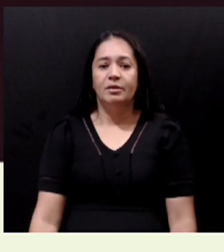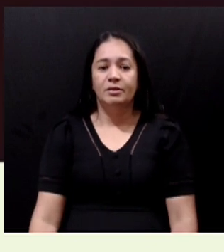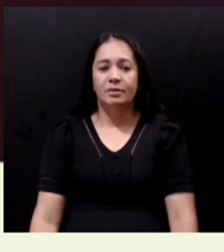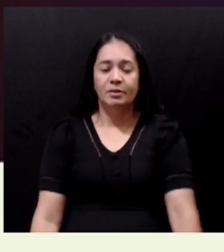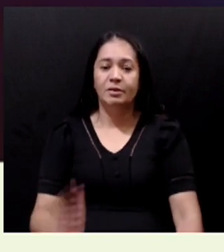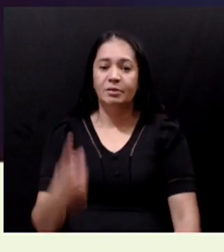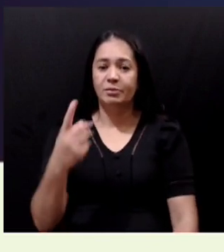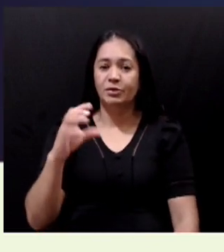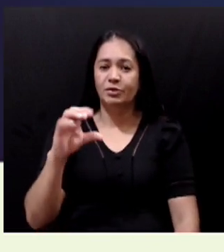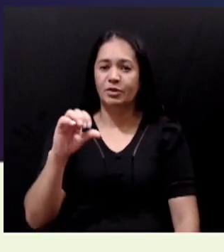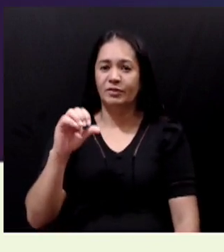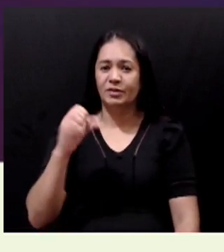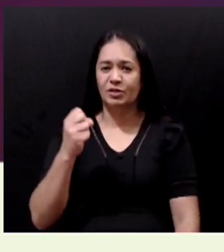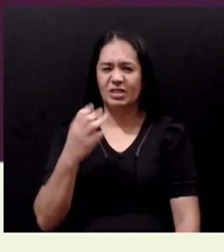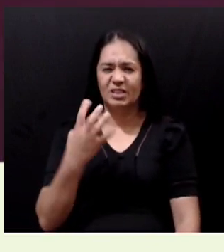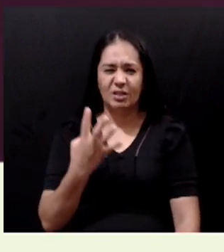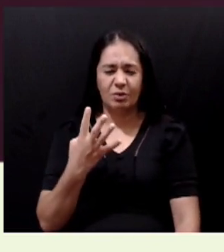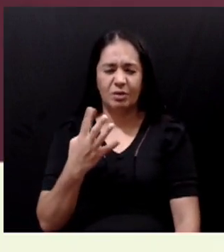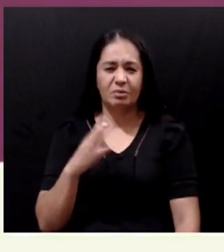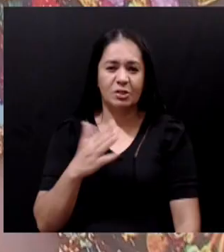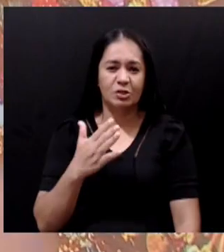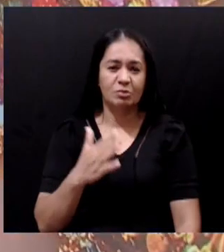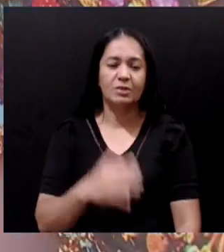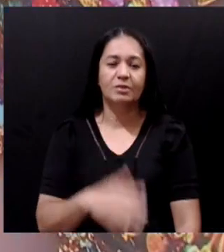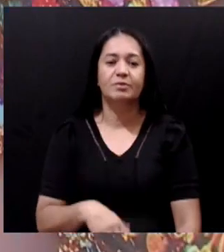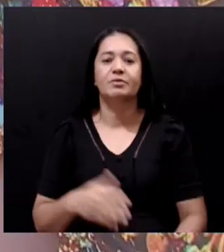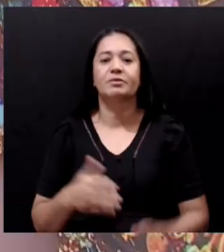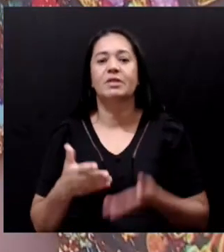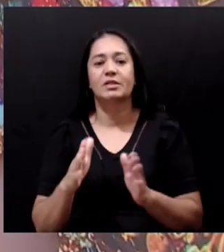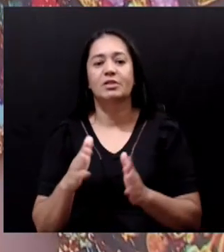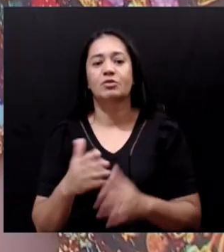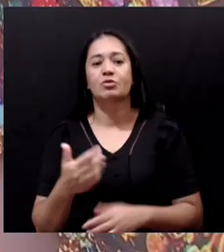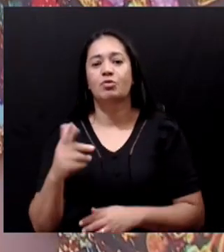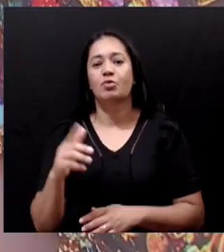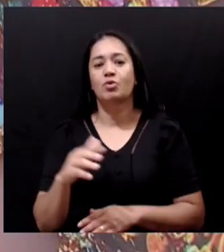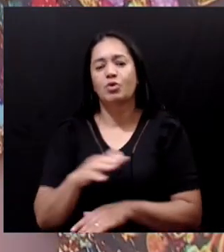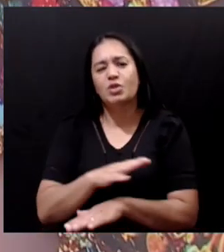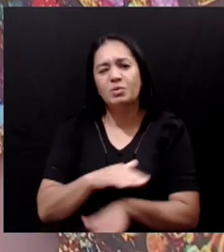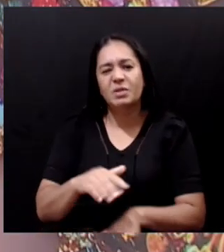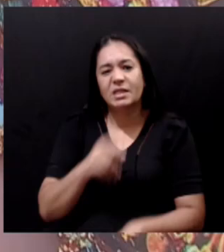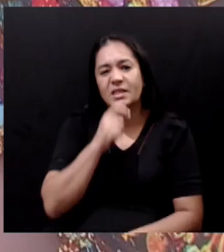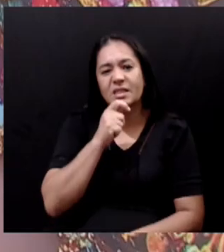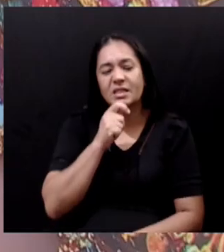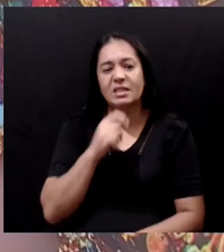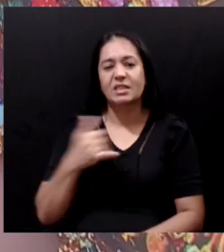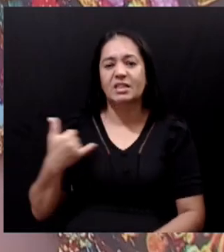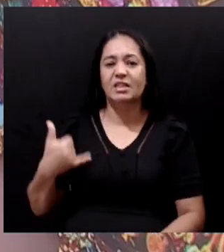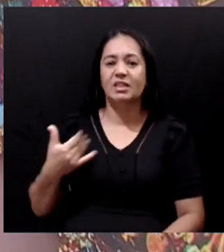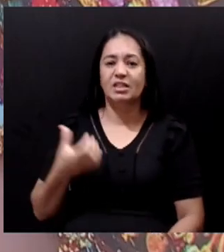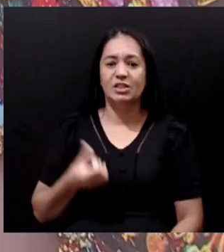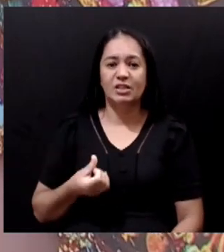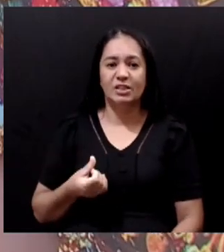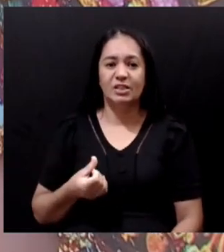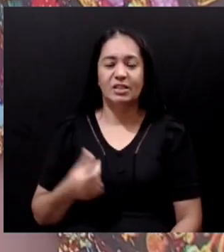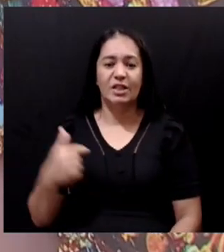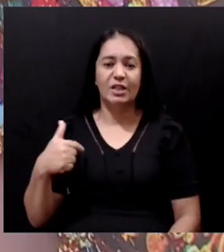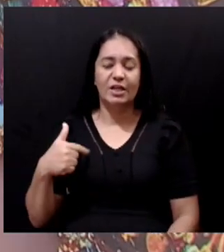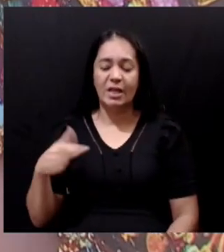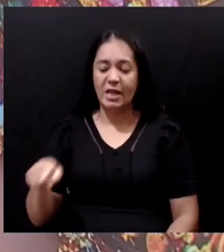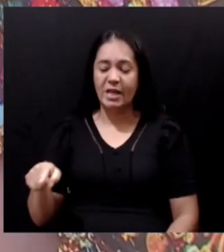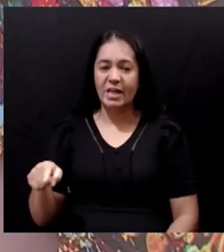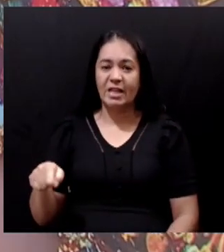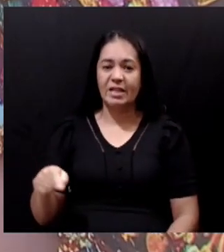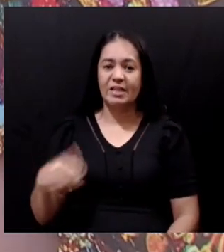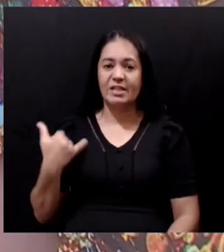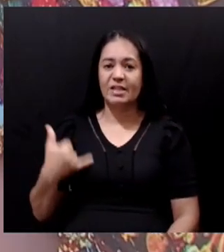1 ano e pouco. E os outros eram miudinhos também, né? 6 anos. Aí quando eles fizeram 13 anos, o mais